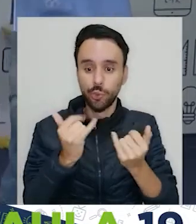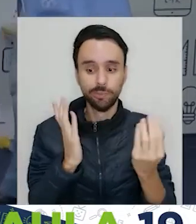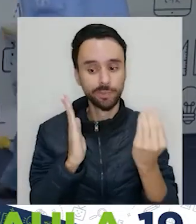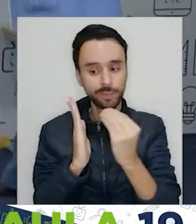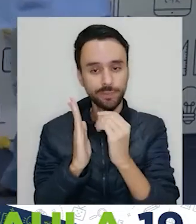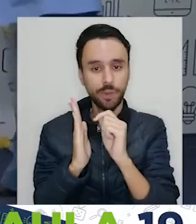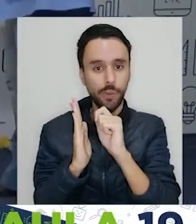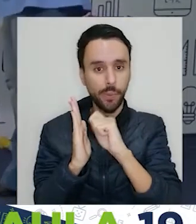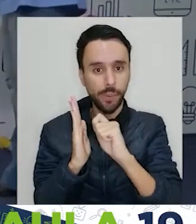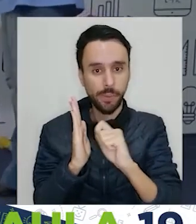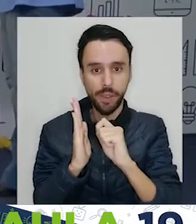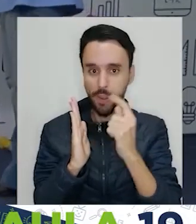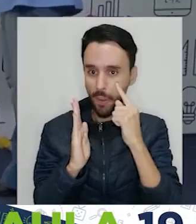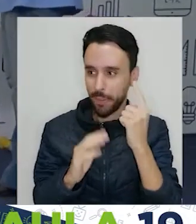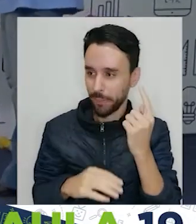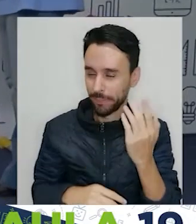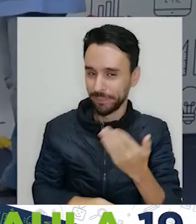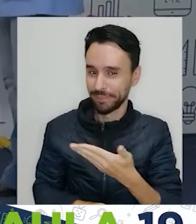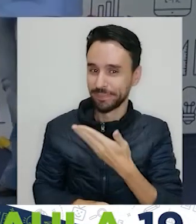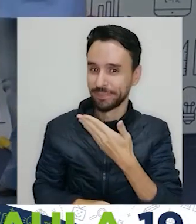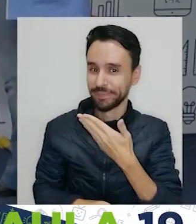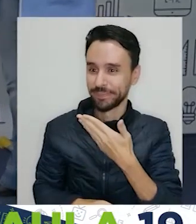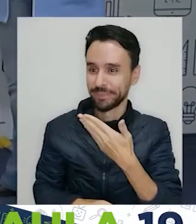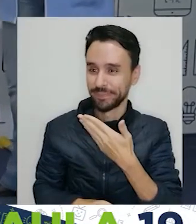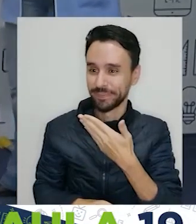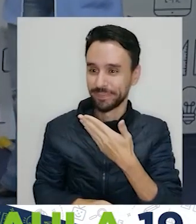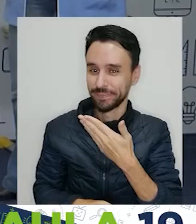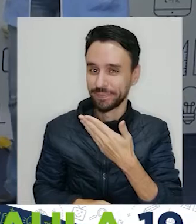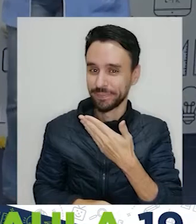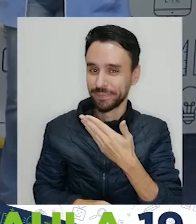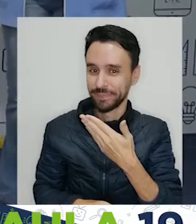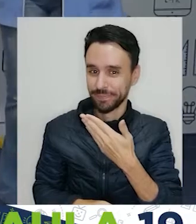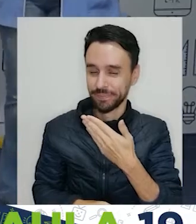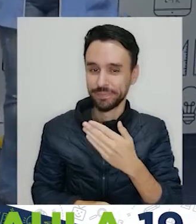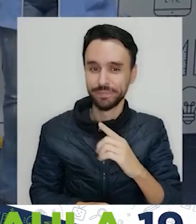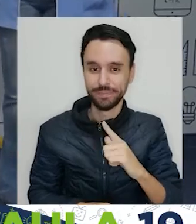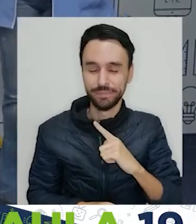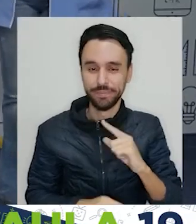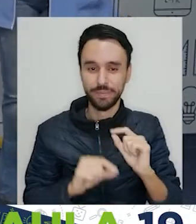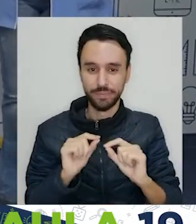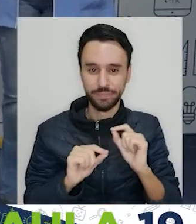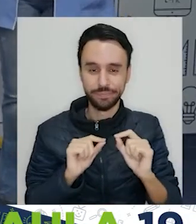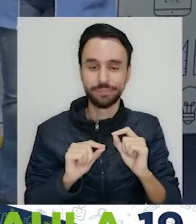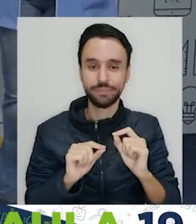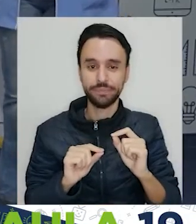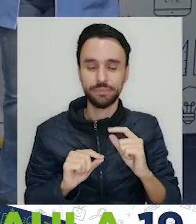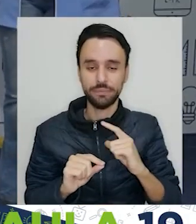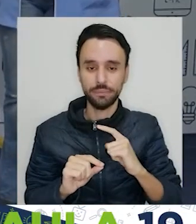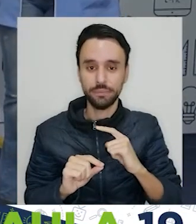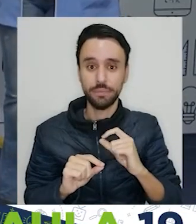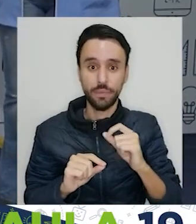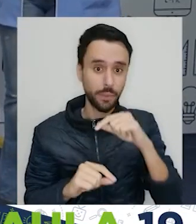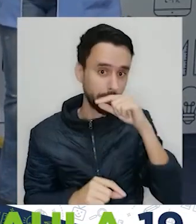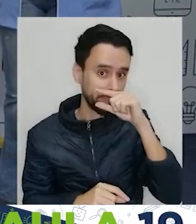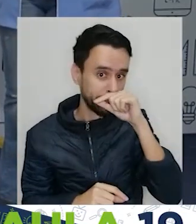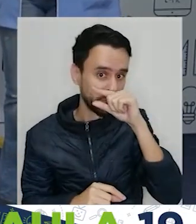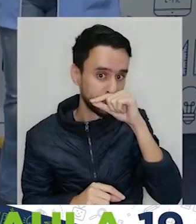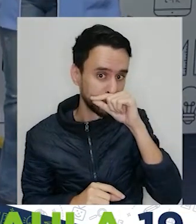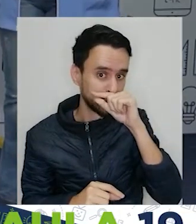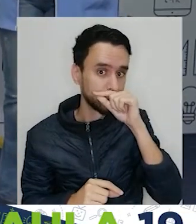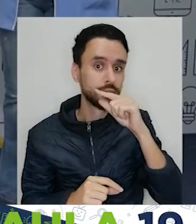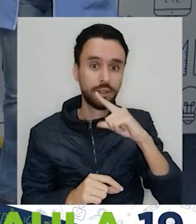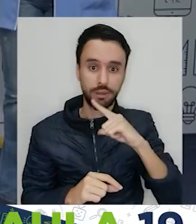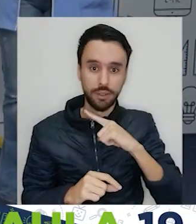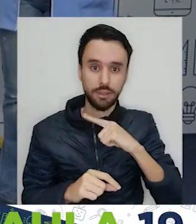registro. Vejam na tela de vocês a resposta que deveria estar no caderno ou na folha. O passarinho